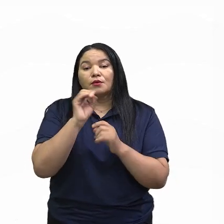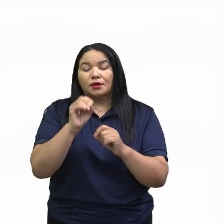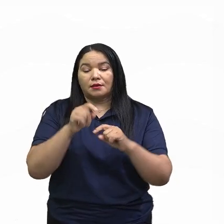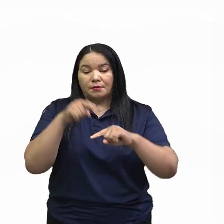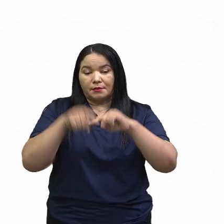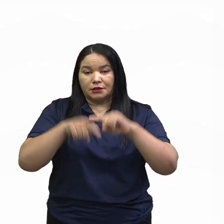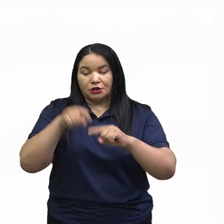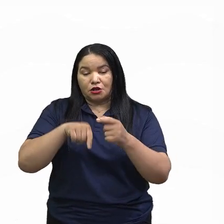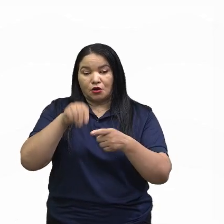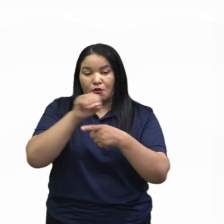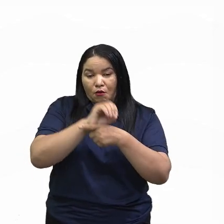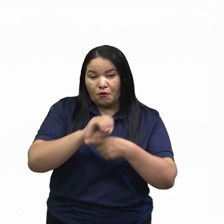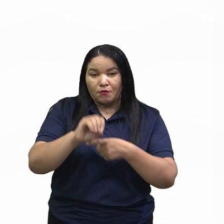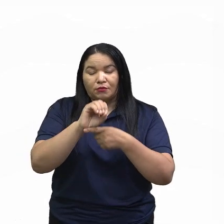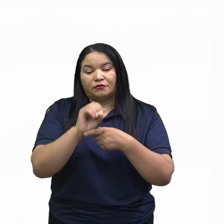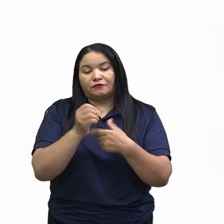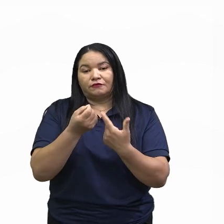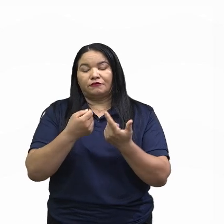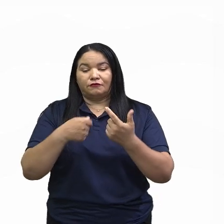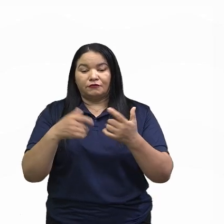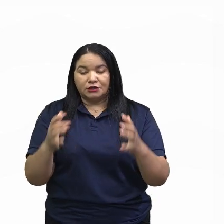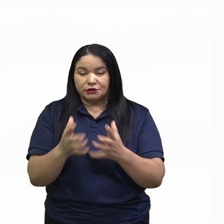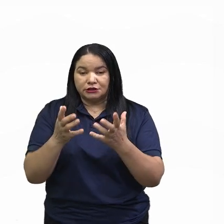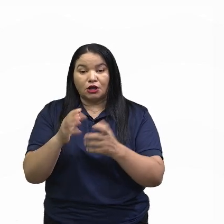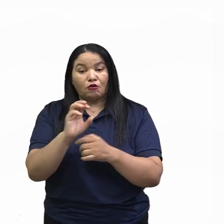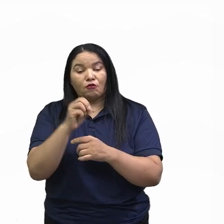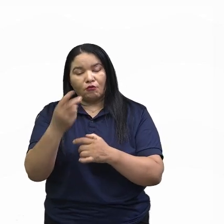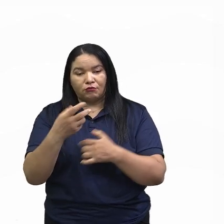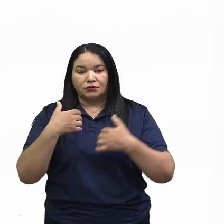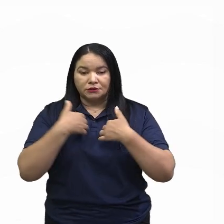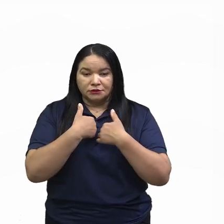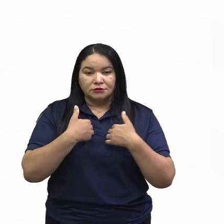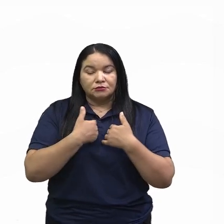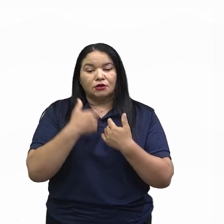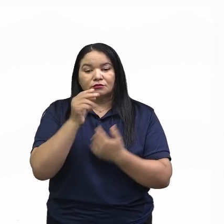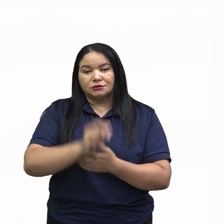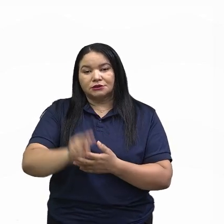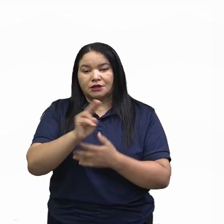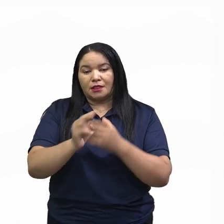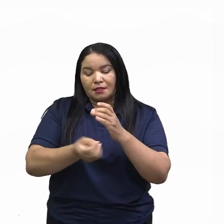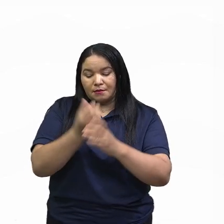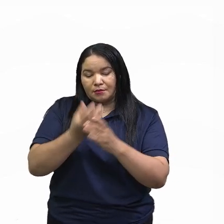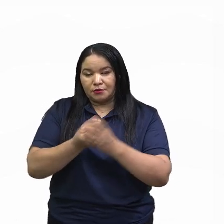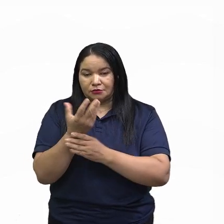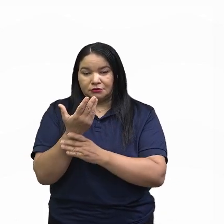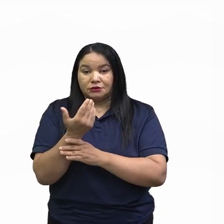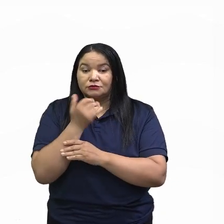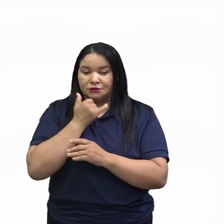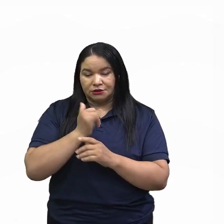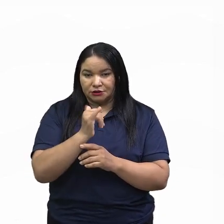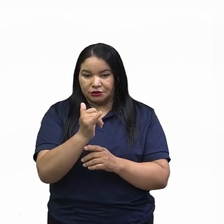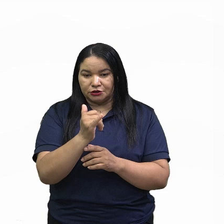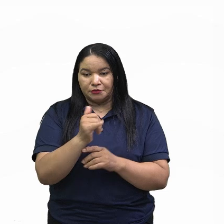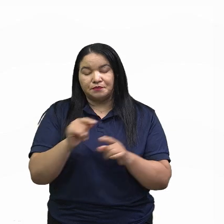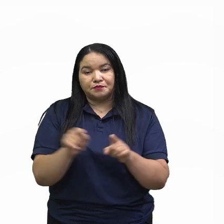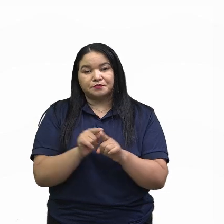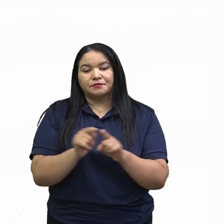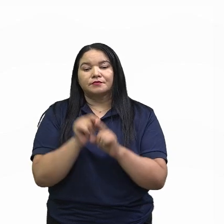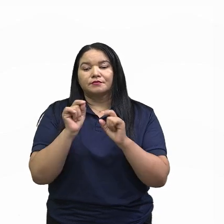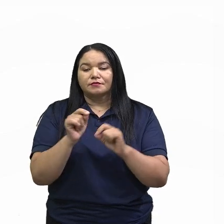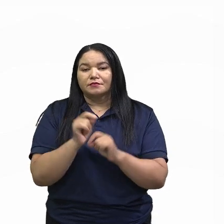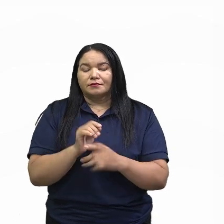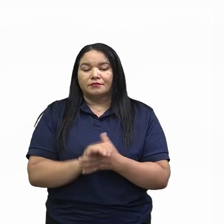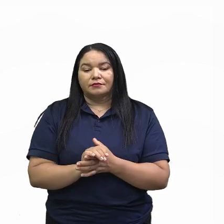de origem vegetal ou animal utilizada na produção de energia. Ela é